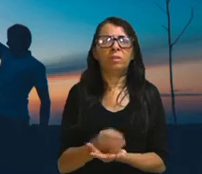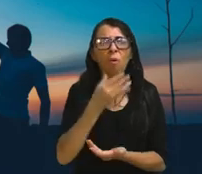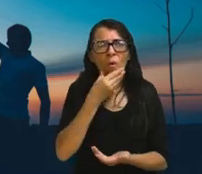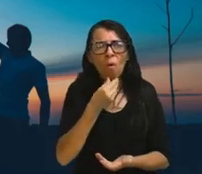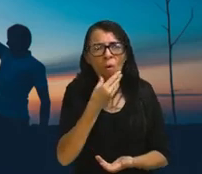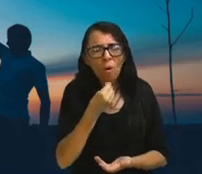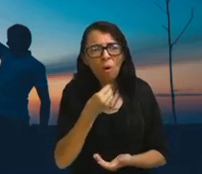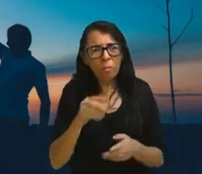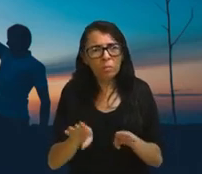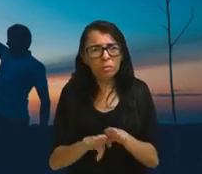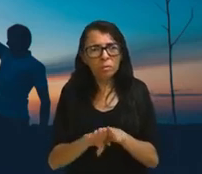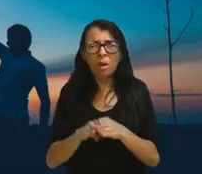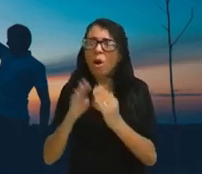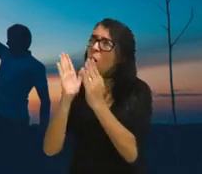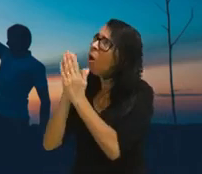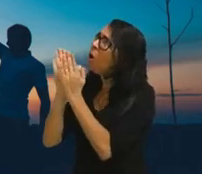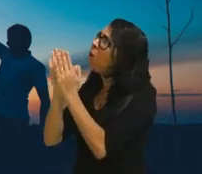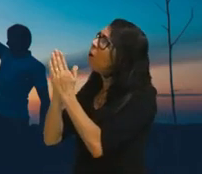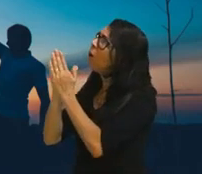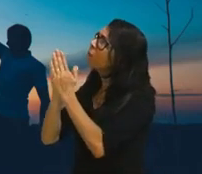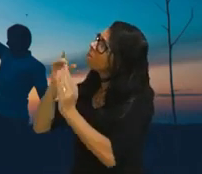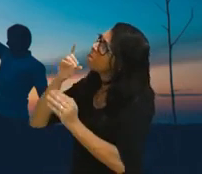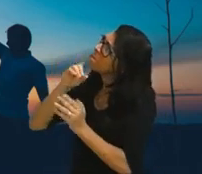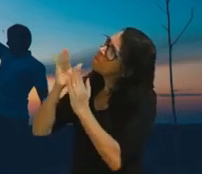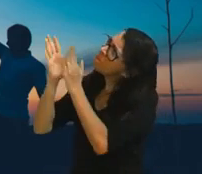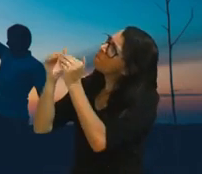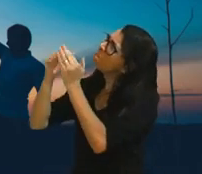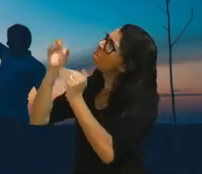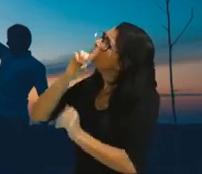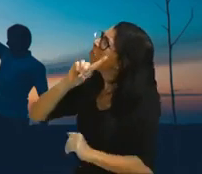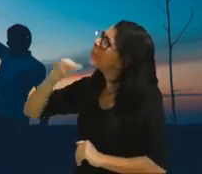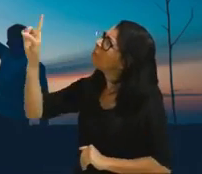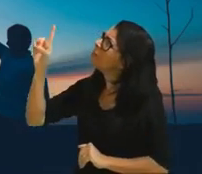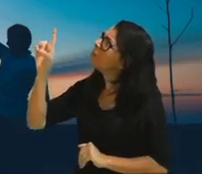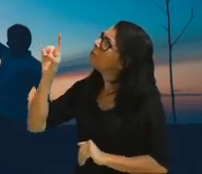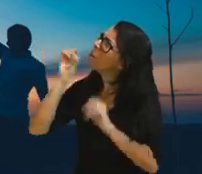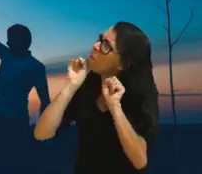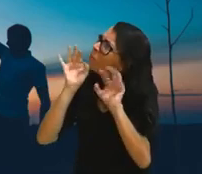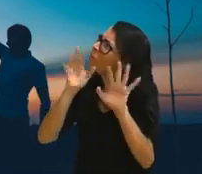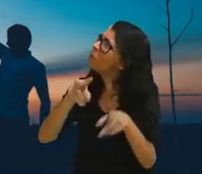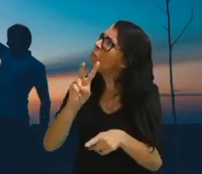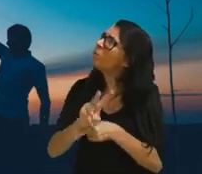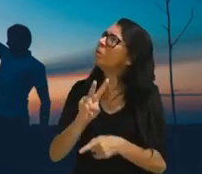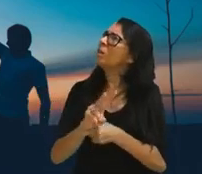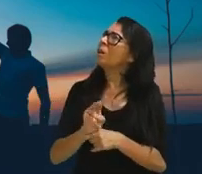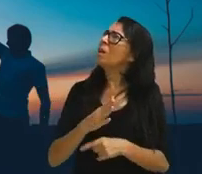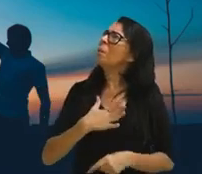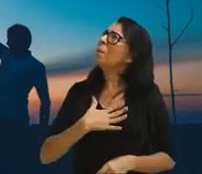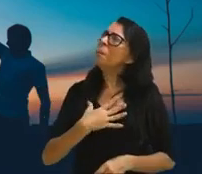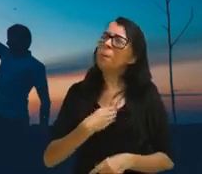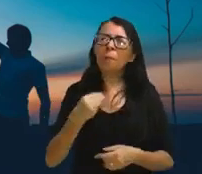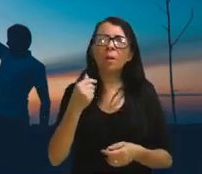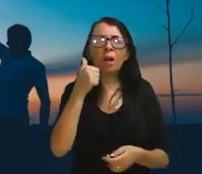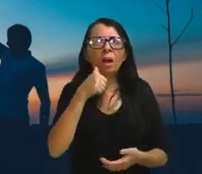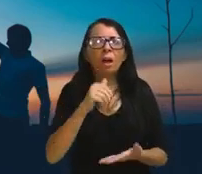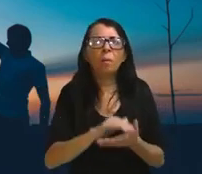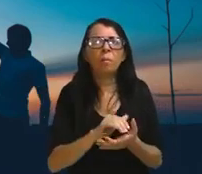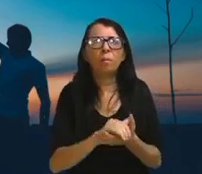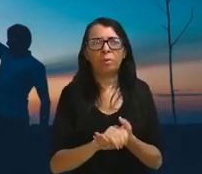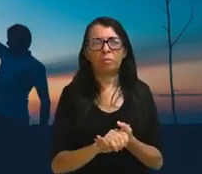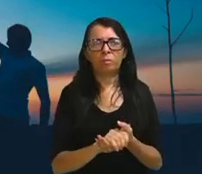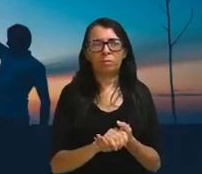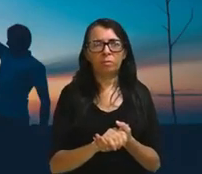bom diálogo, o construtor de uma família feliz, o construtor onde há paz, deve ser o Senhor. Não